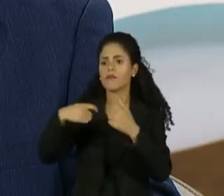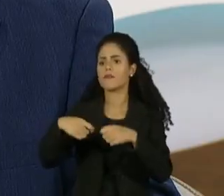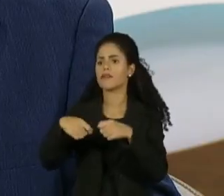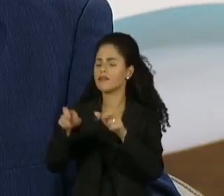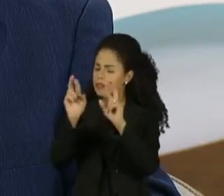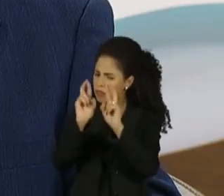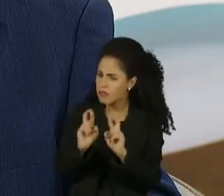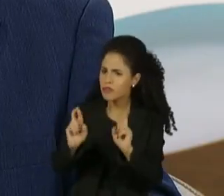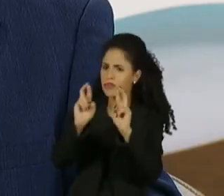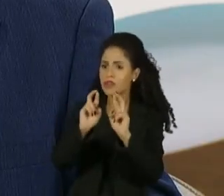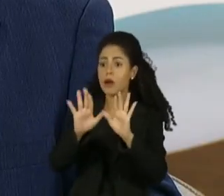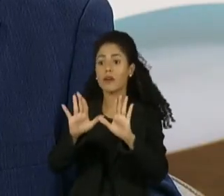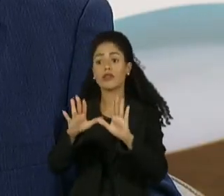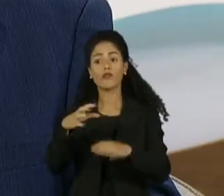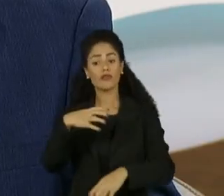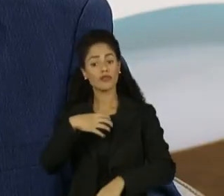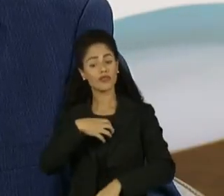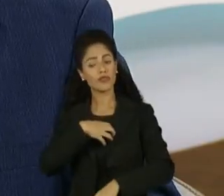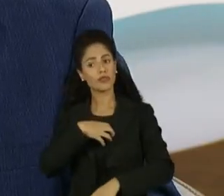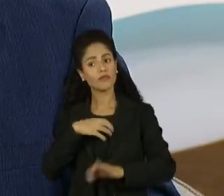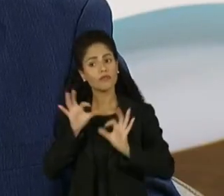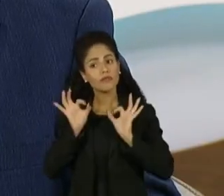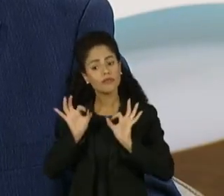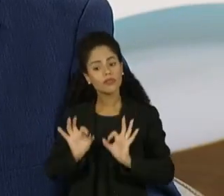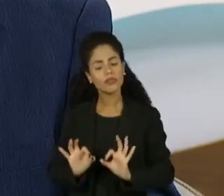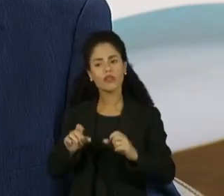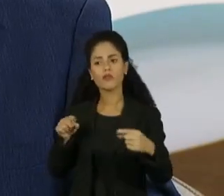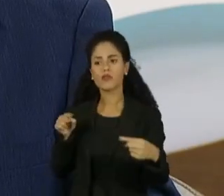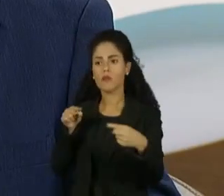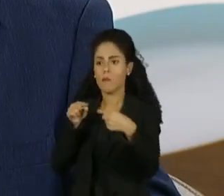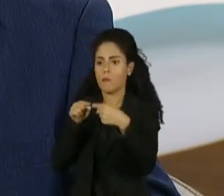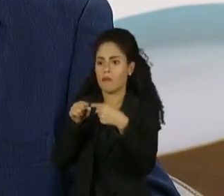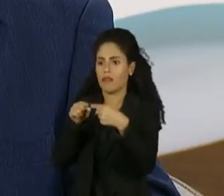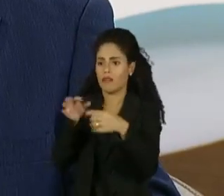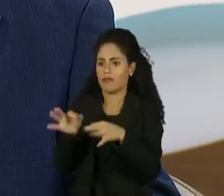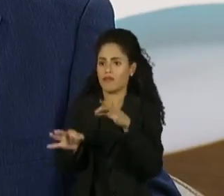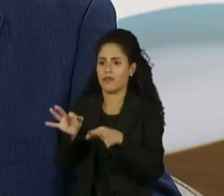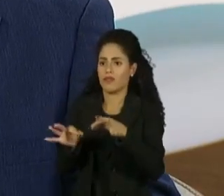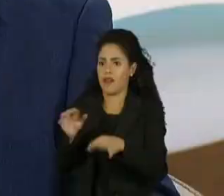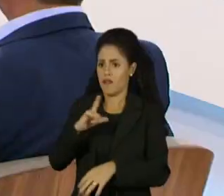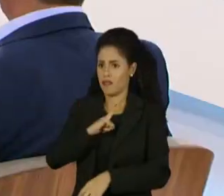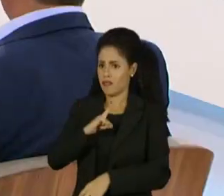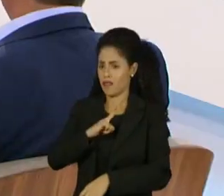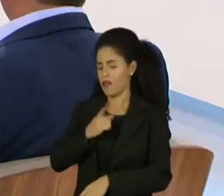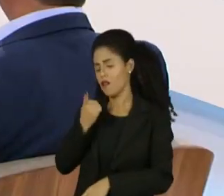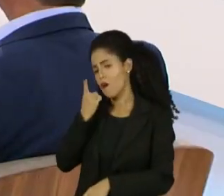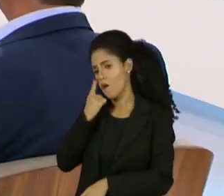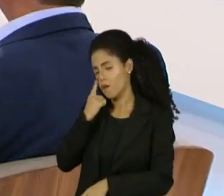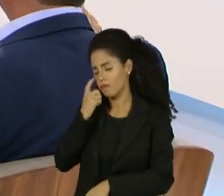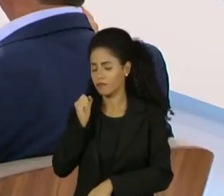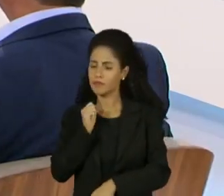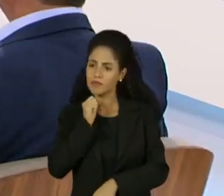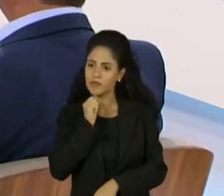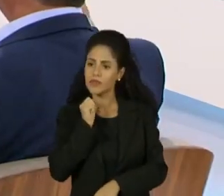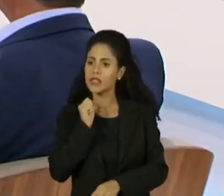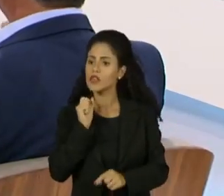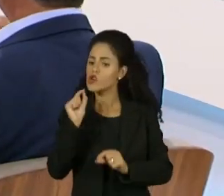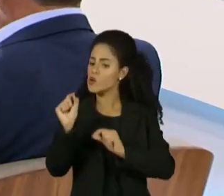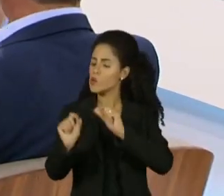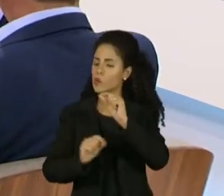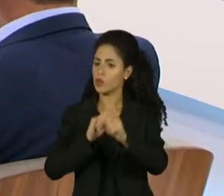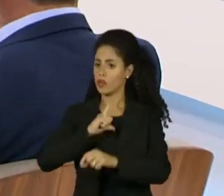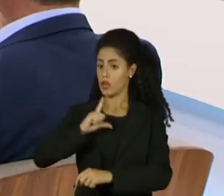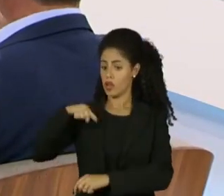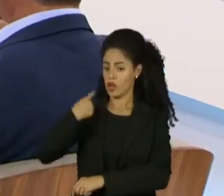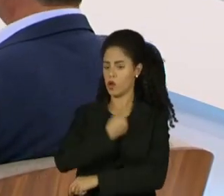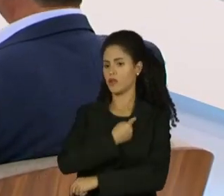forma adequada, dentro do sistema judiciário que nós temos. Veja bem, o que é que está dito dentro do que nós